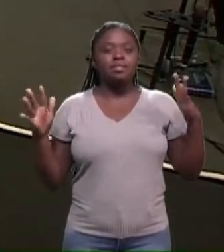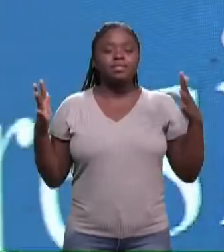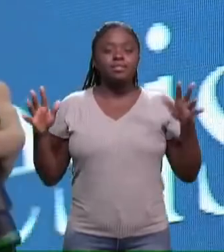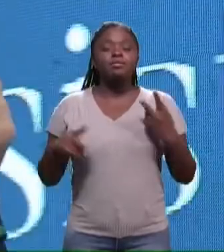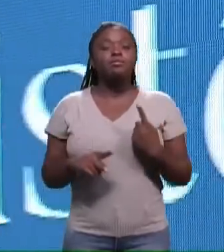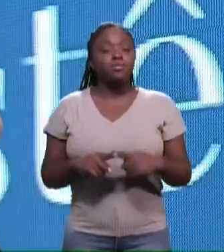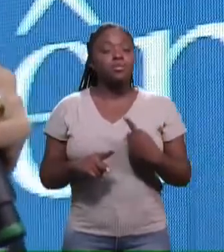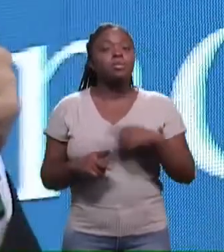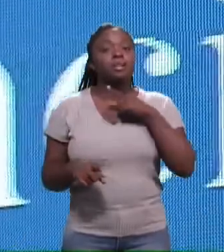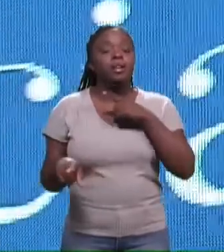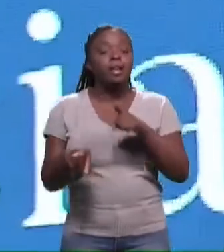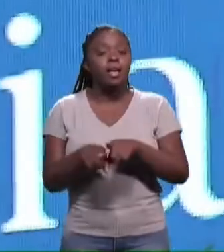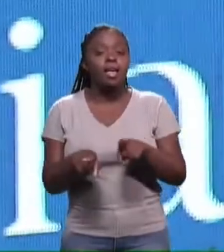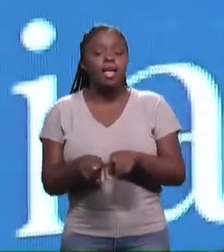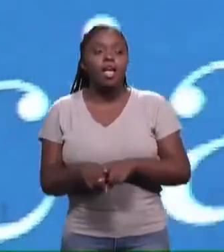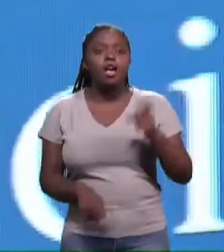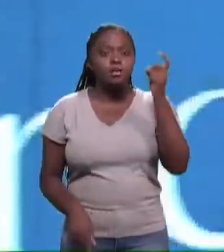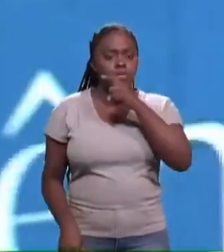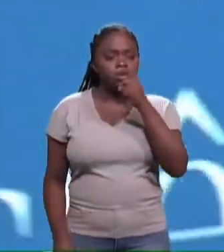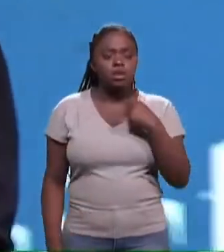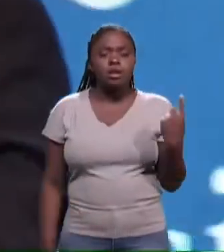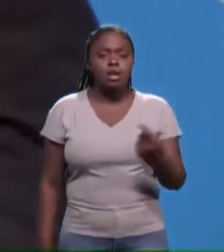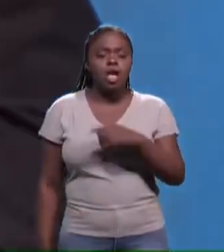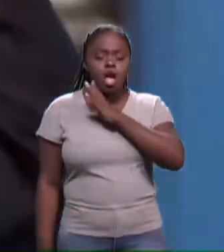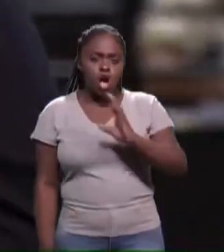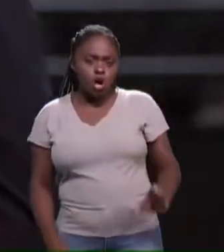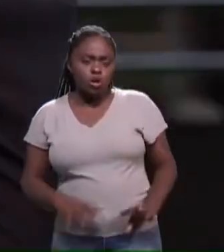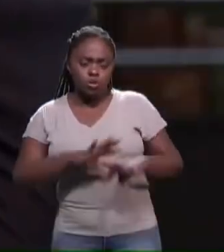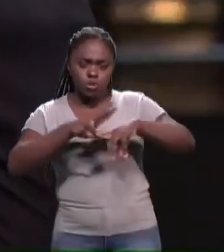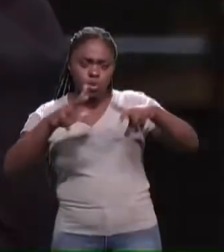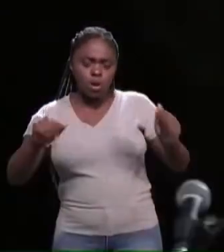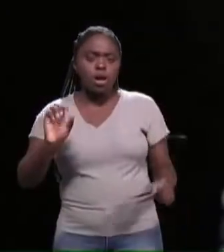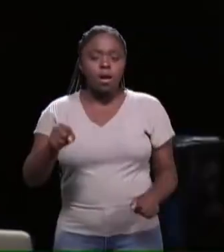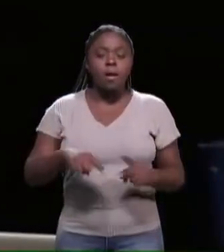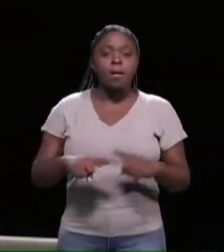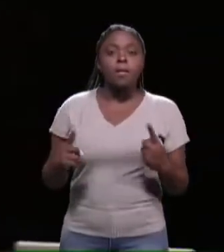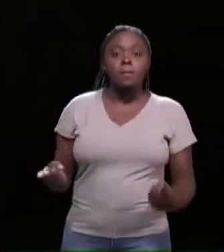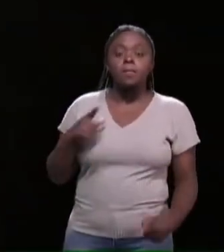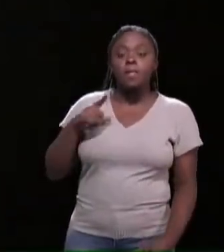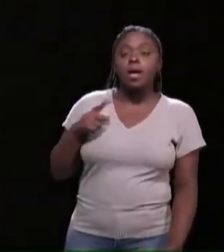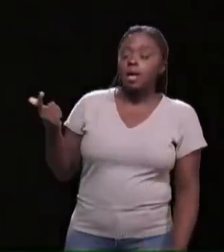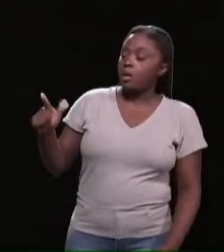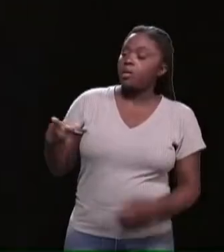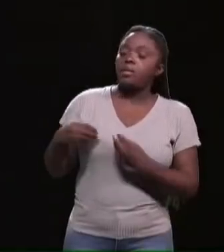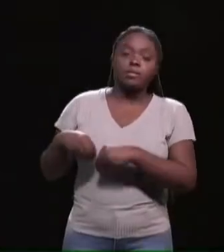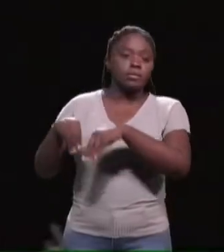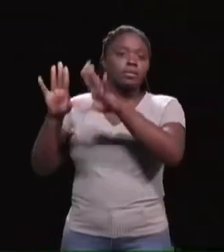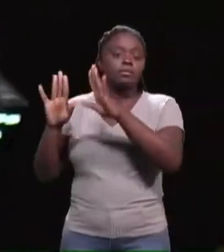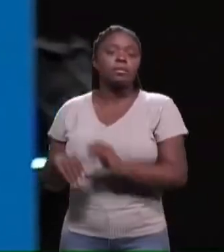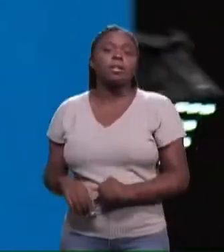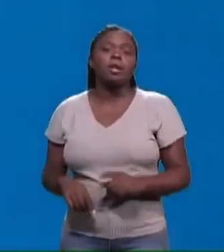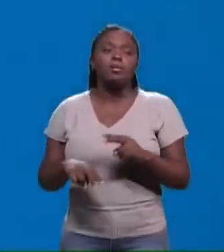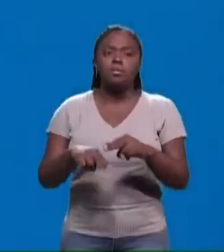Porque tem isso também, tá? Mentiram pra gente. Cristo cura? Cura. Mas tem um ou outro que ele vai levar com a doença. E nem por isso